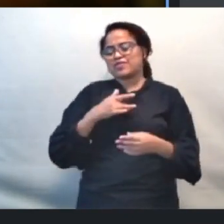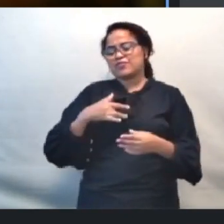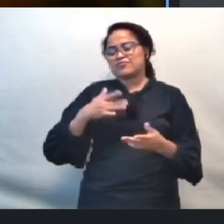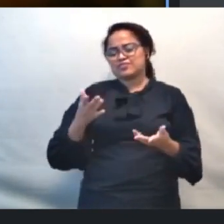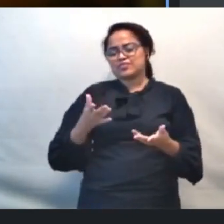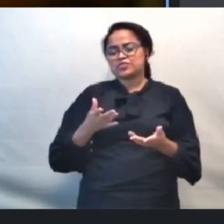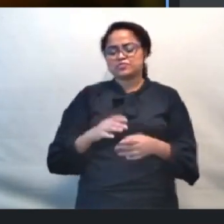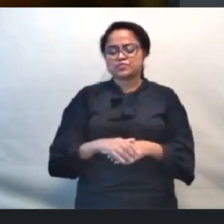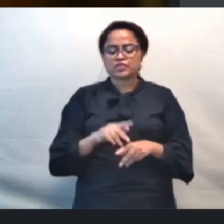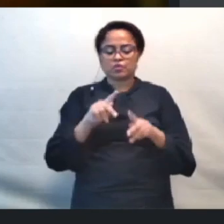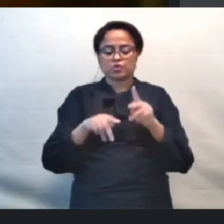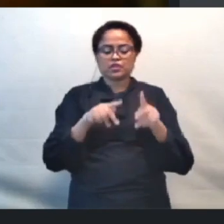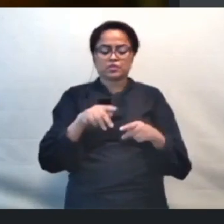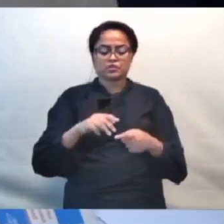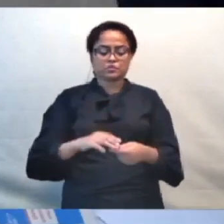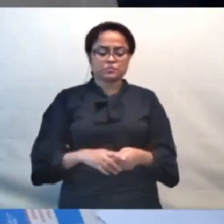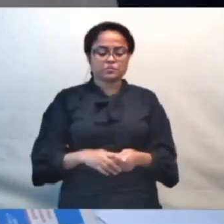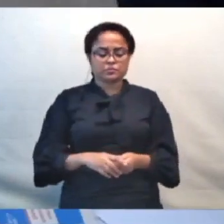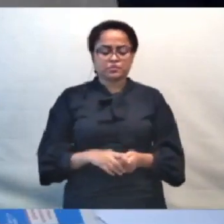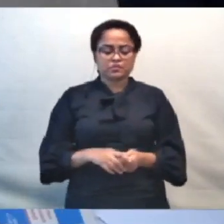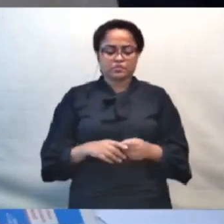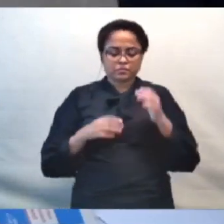que eu expliquei para o senhor.